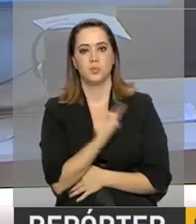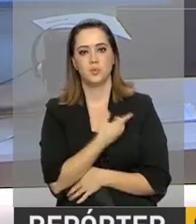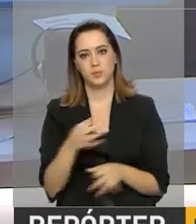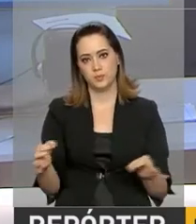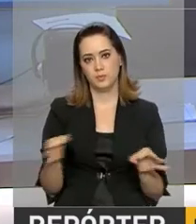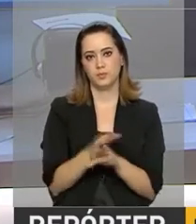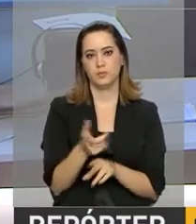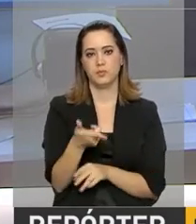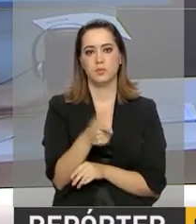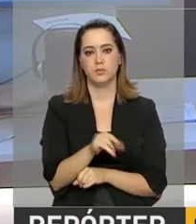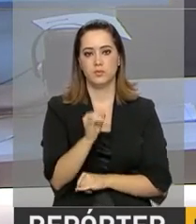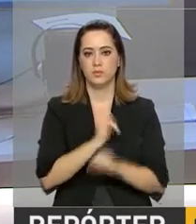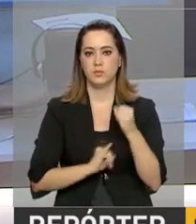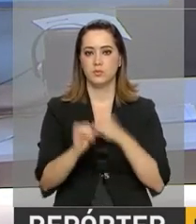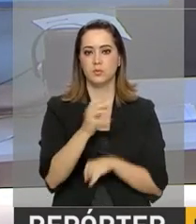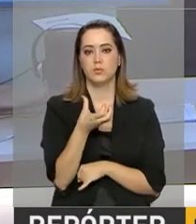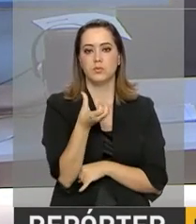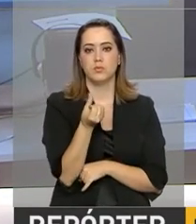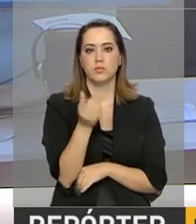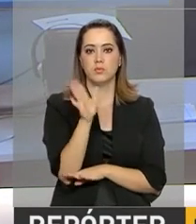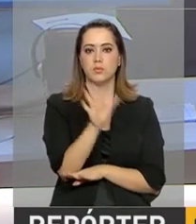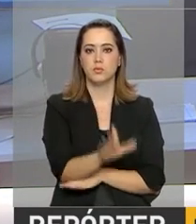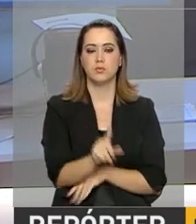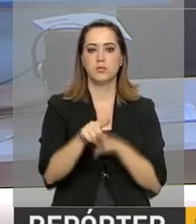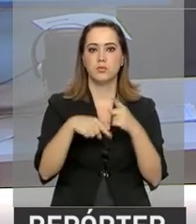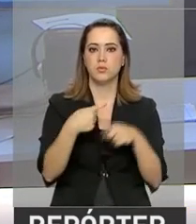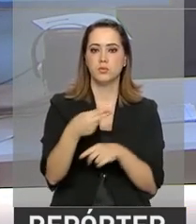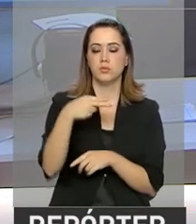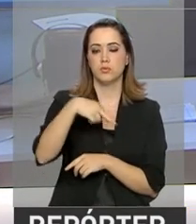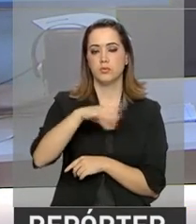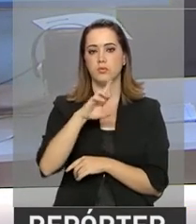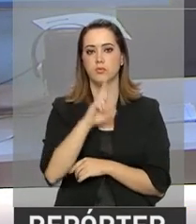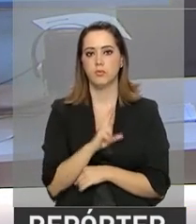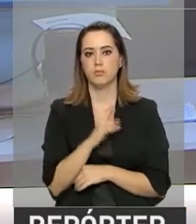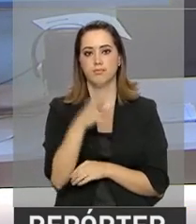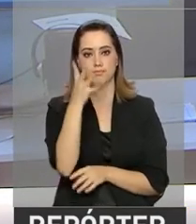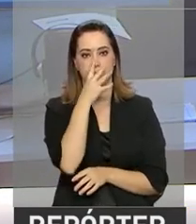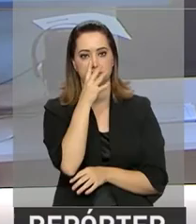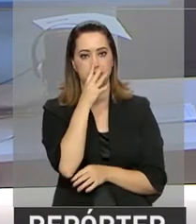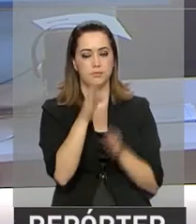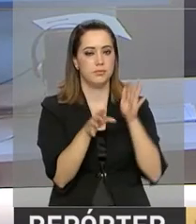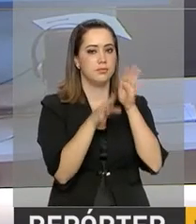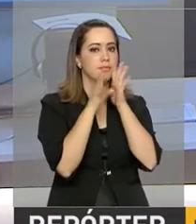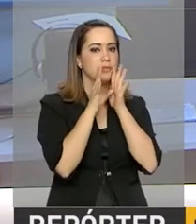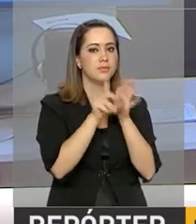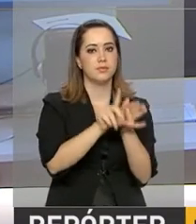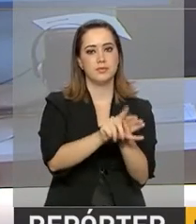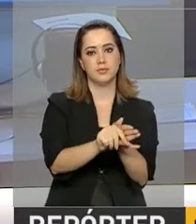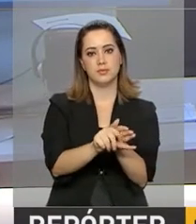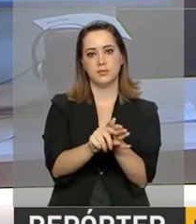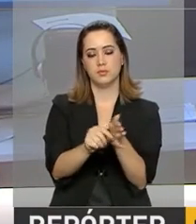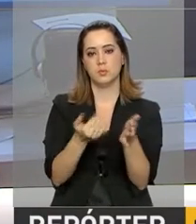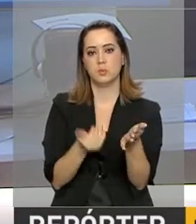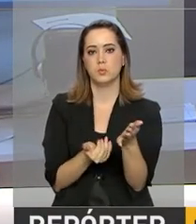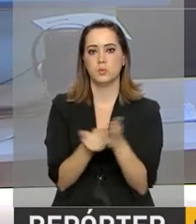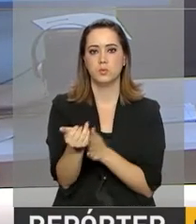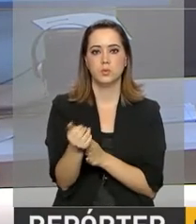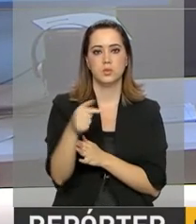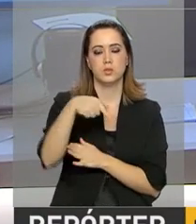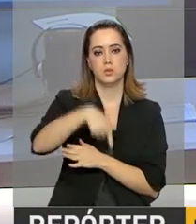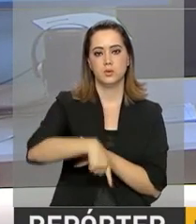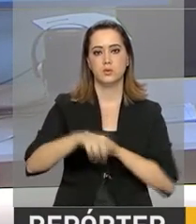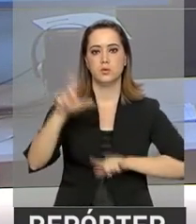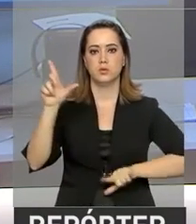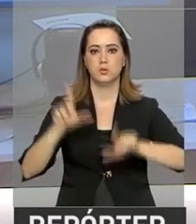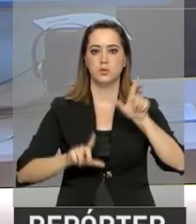qualquer momento com outras informações ou às seis da tarde na próxima edição do repórter nbr acompanhe também as novidades em nossas redes sociais